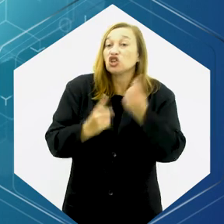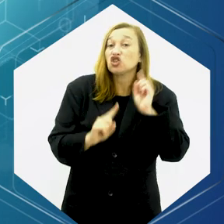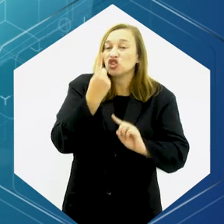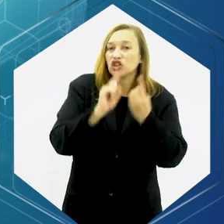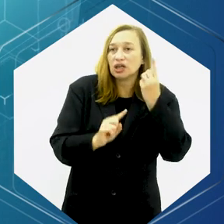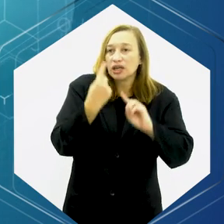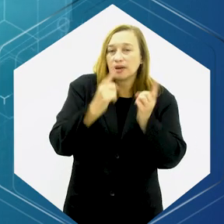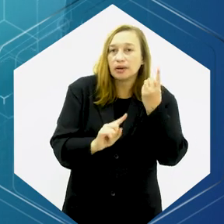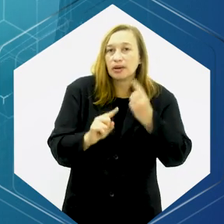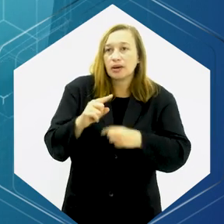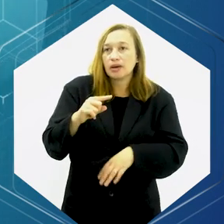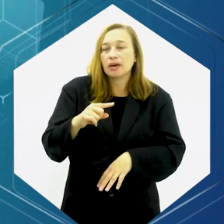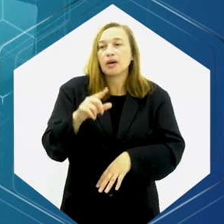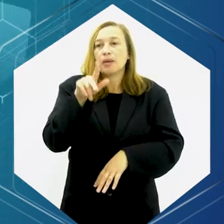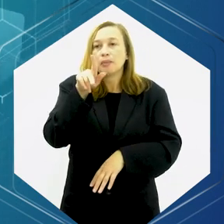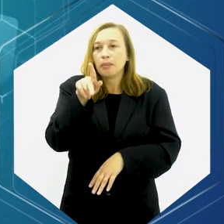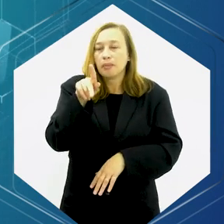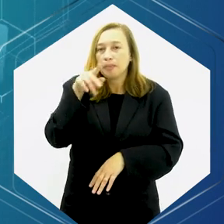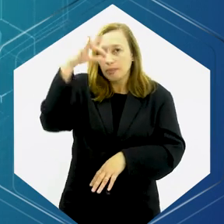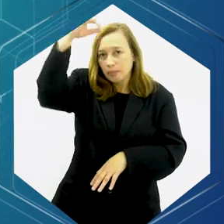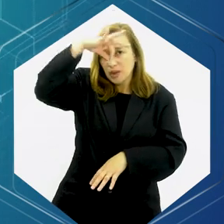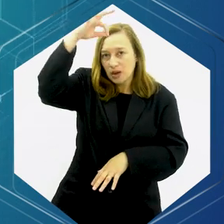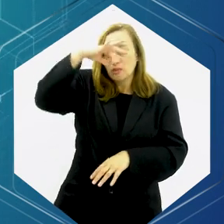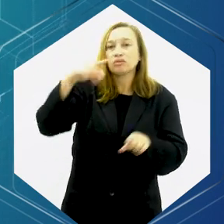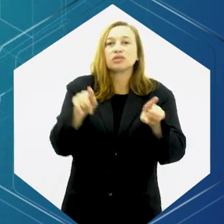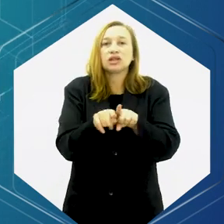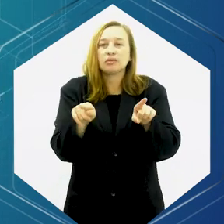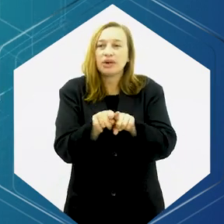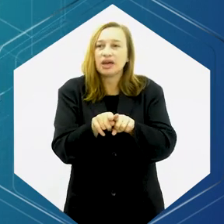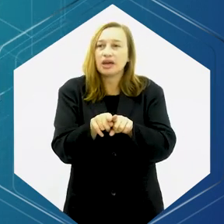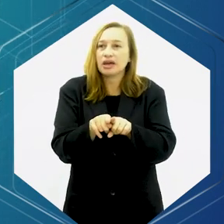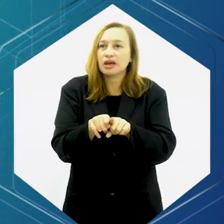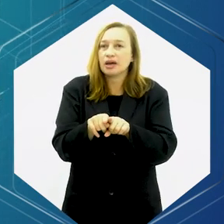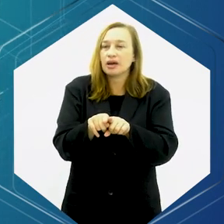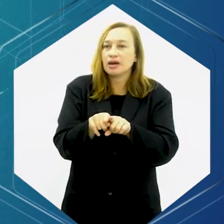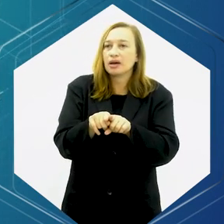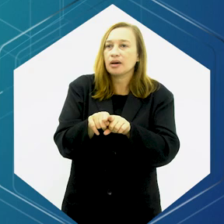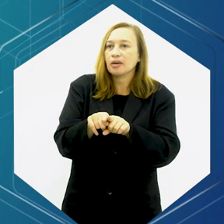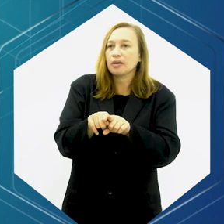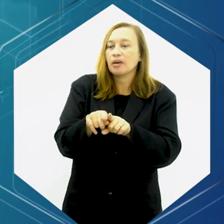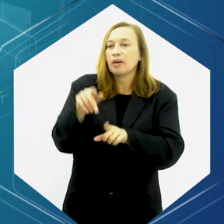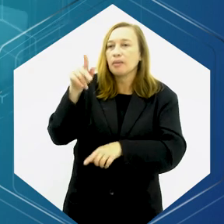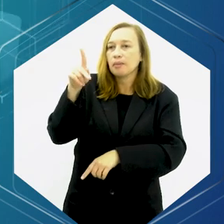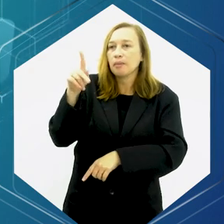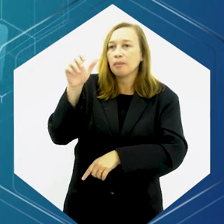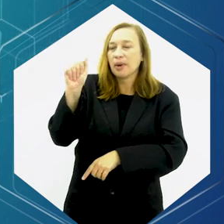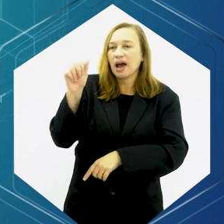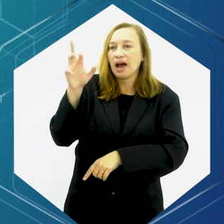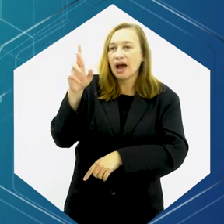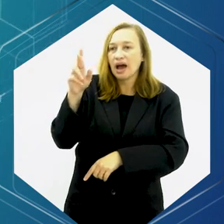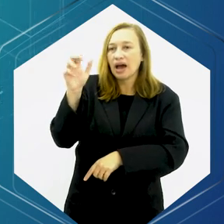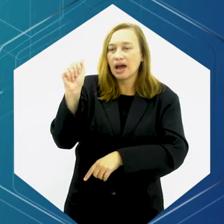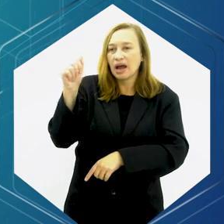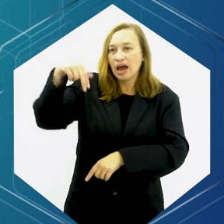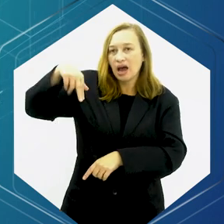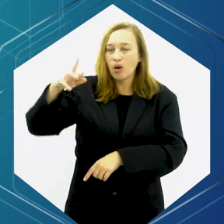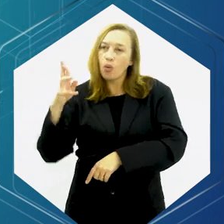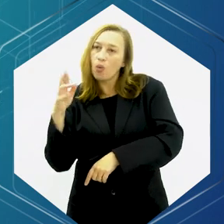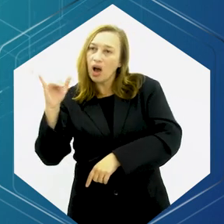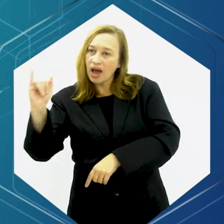eh peru né e Paraguai são os países que estão eh já